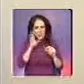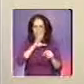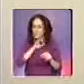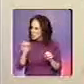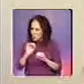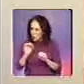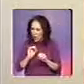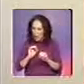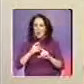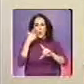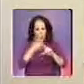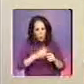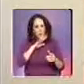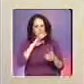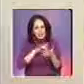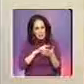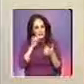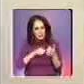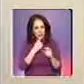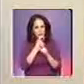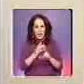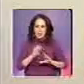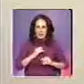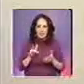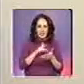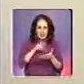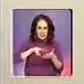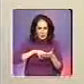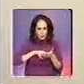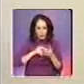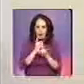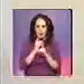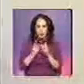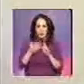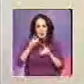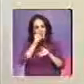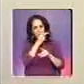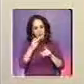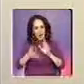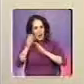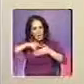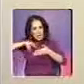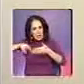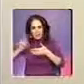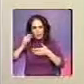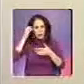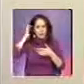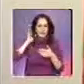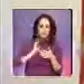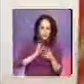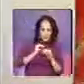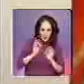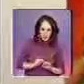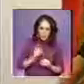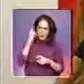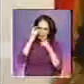mesmo que não tenham netos, mesmo que não tenham ninguém, e que o aceitem. E não o aceitem à pressa, esta é a frase final: não aceito as coisas à pressa,